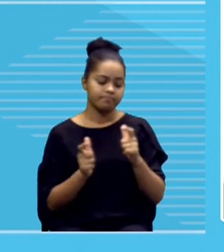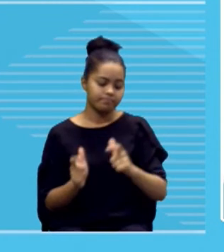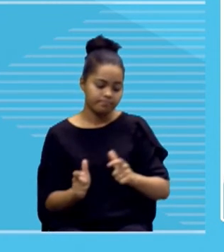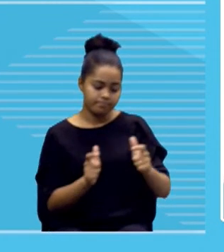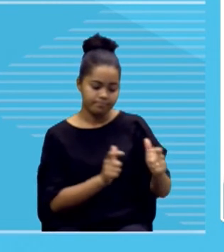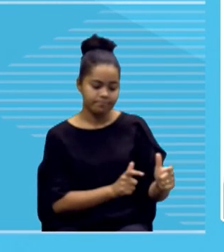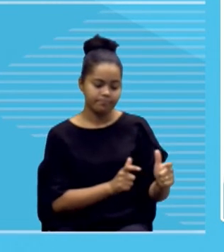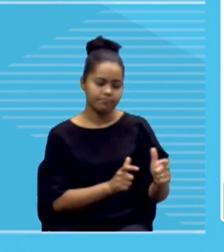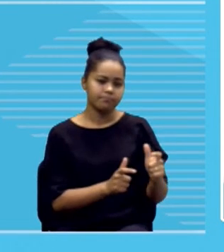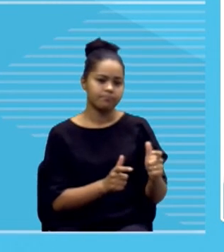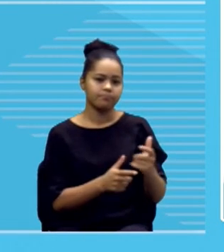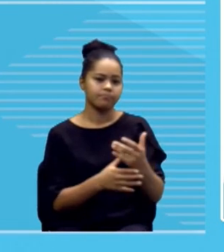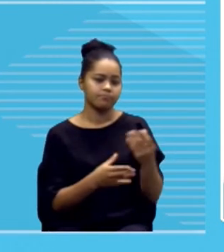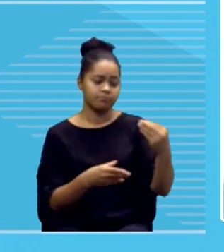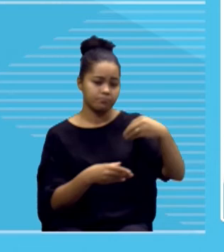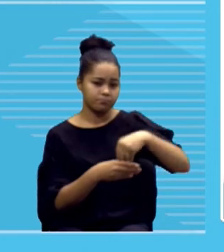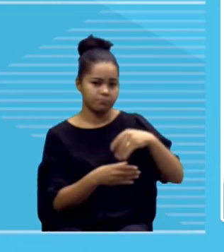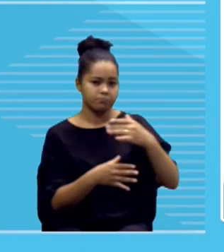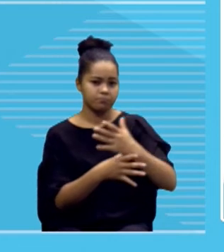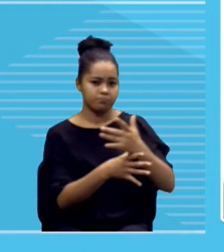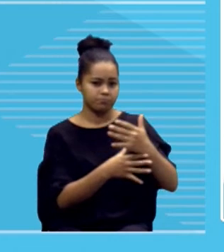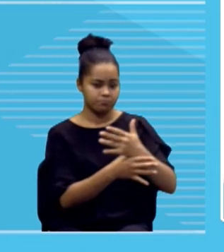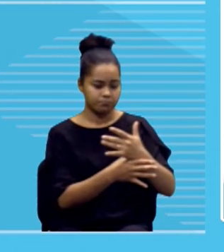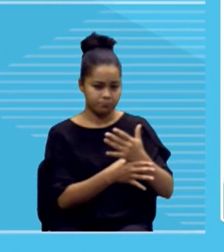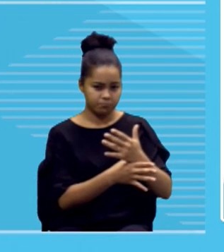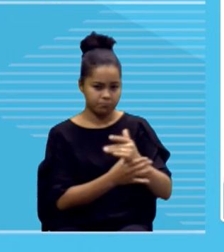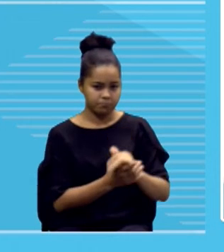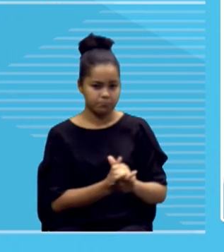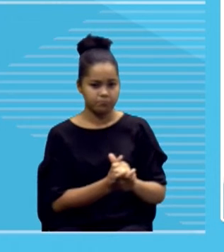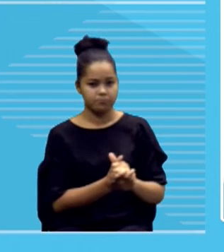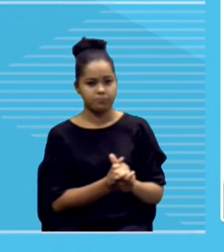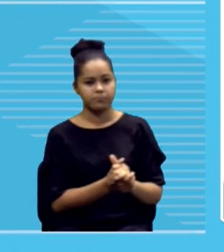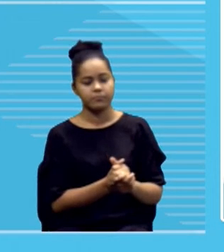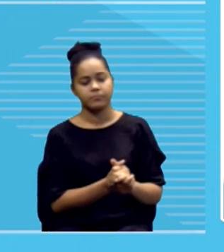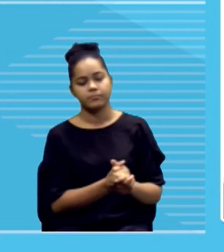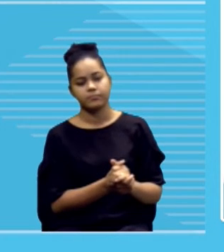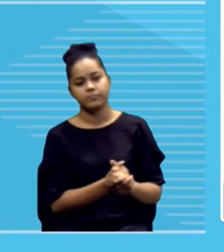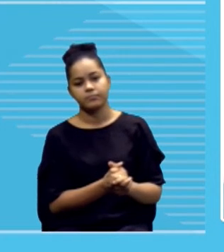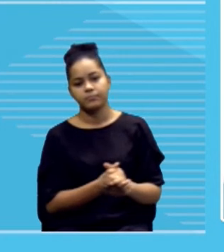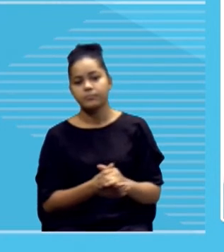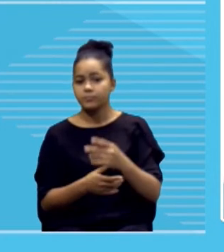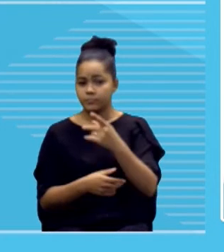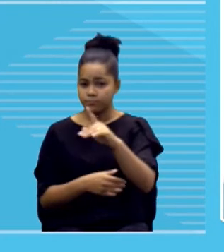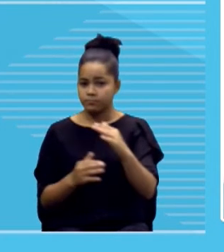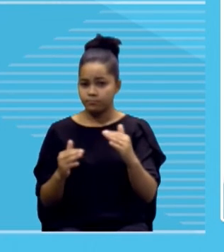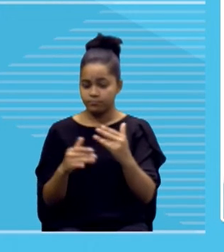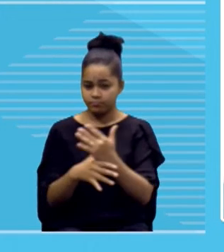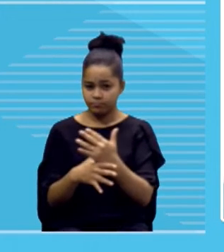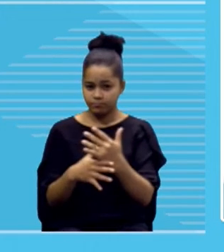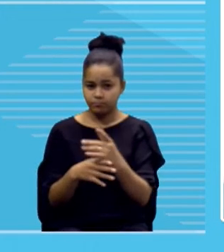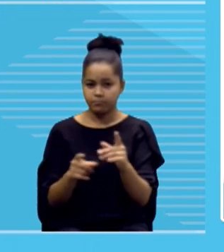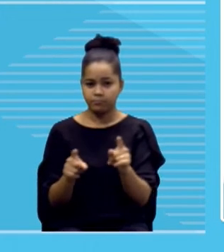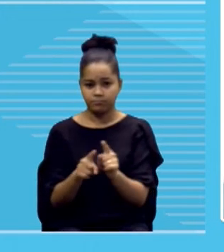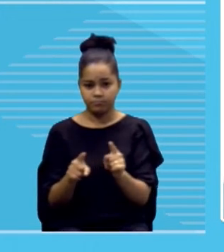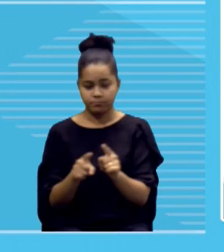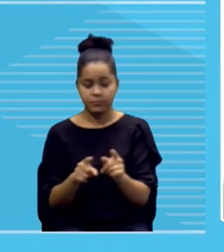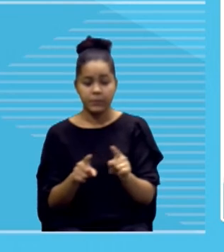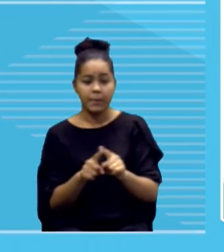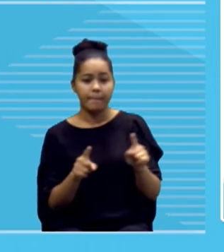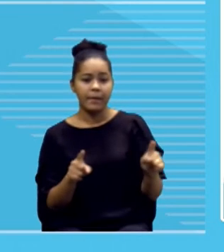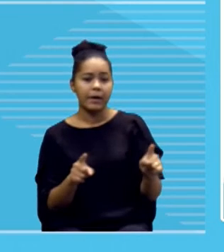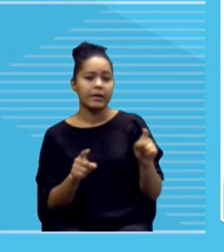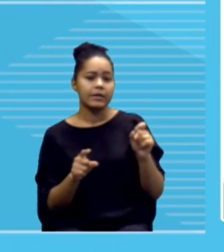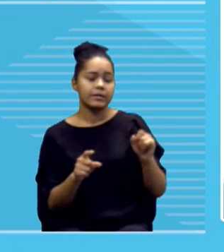cidade também tem uma subestação, beleza? Se for uma cidade mais pequena, ela tem uma subestação de pequeno porte. Se for uma cidade mais volumosa, ela